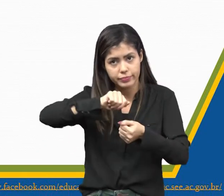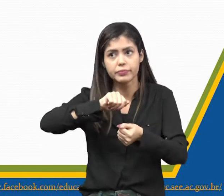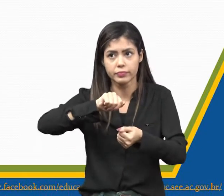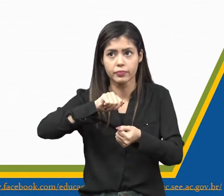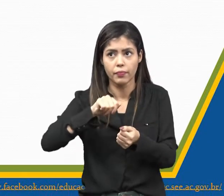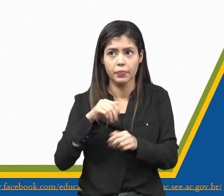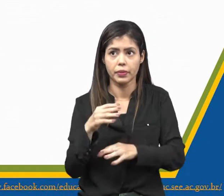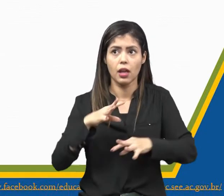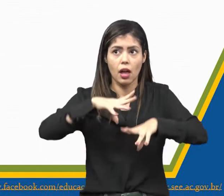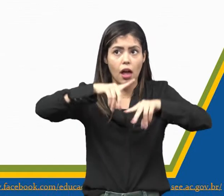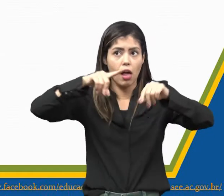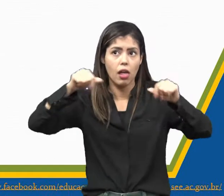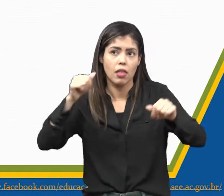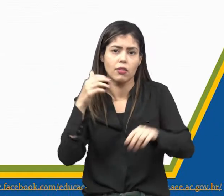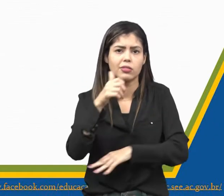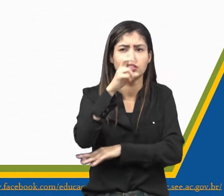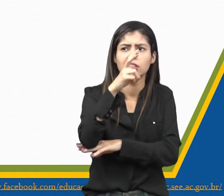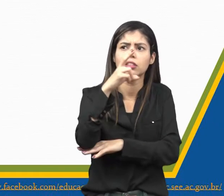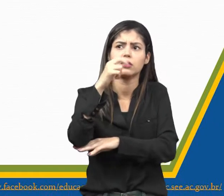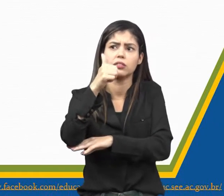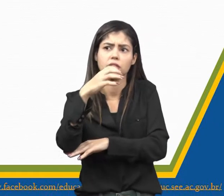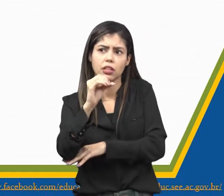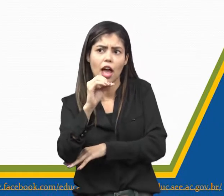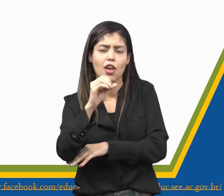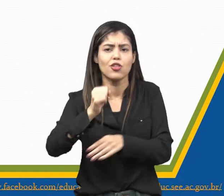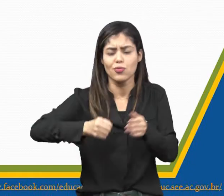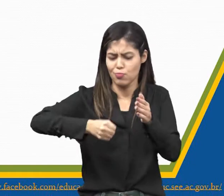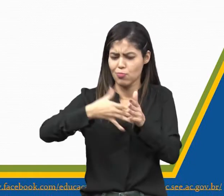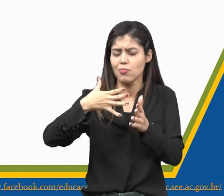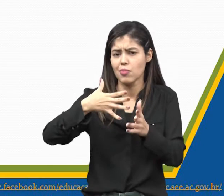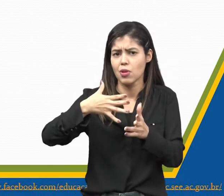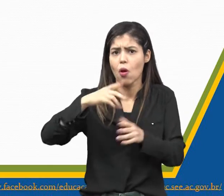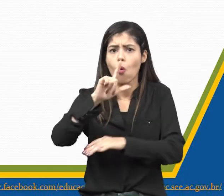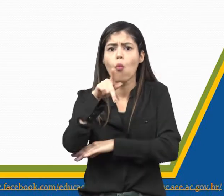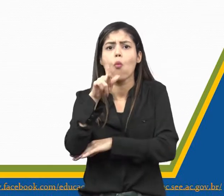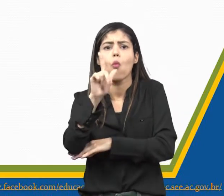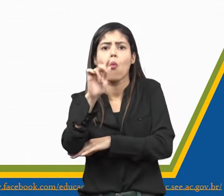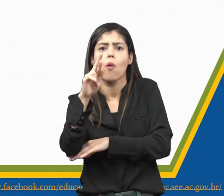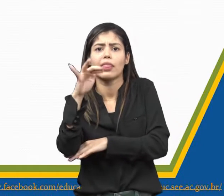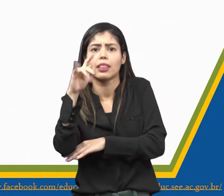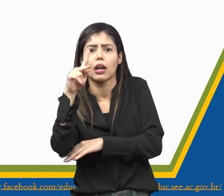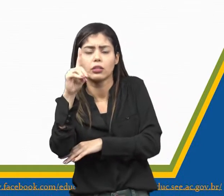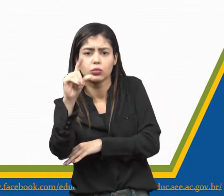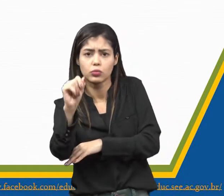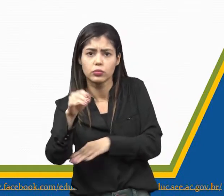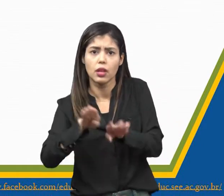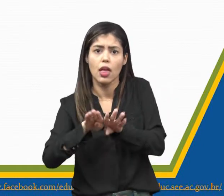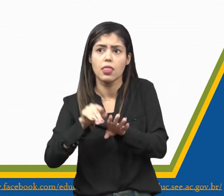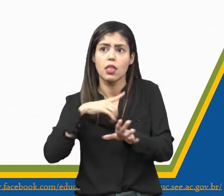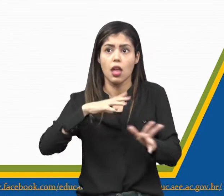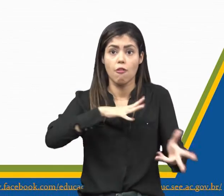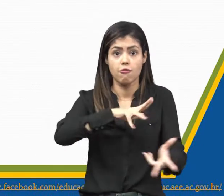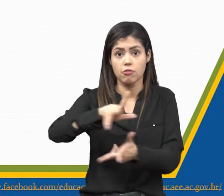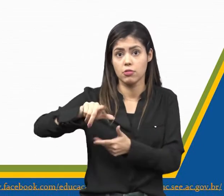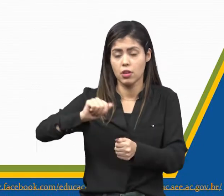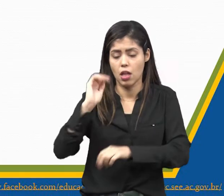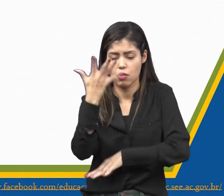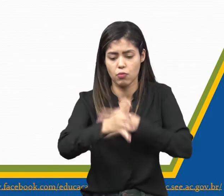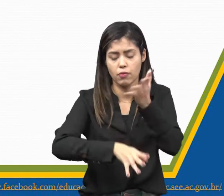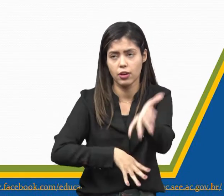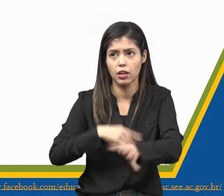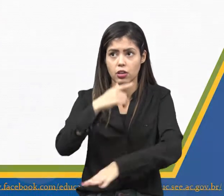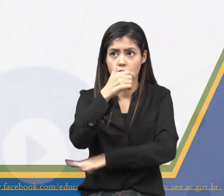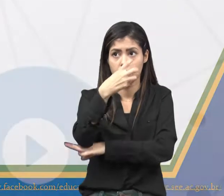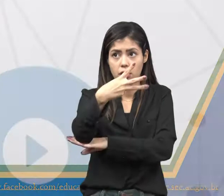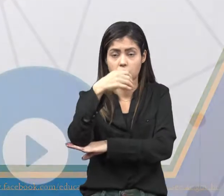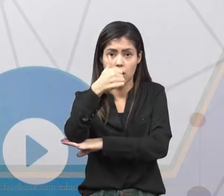né? A Terra, com seus 510 milhões de quilômetros quadrados, né? Então as florestas ela cobre cerca de